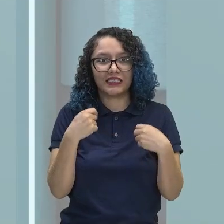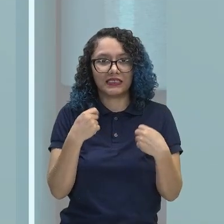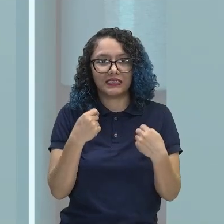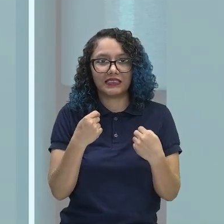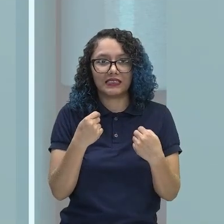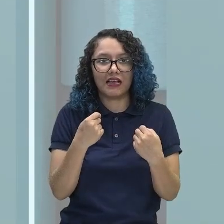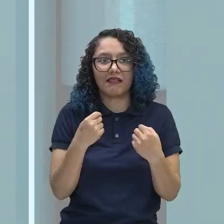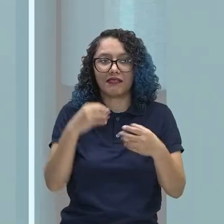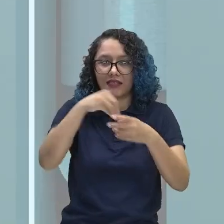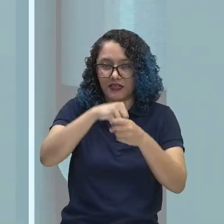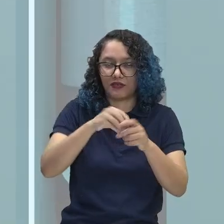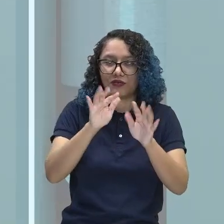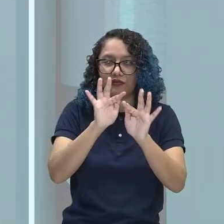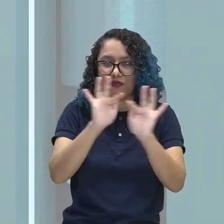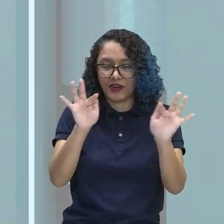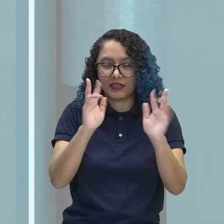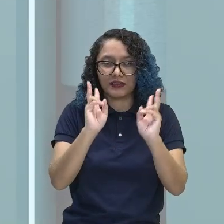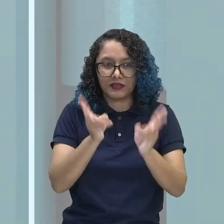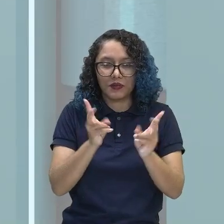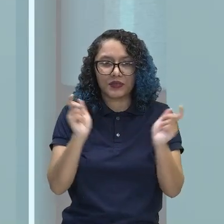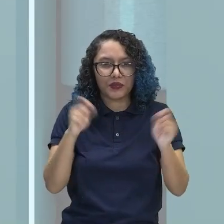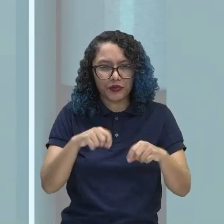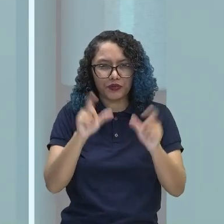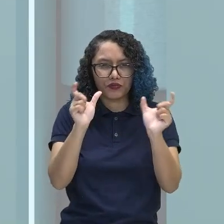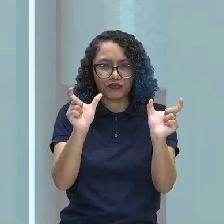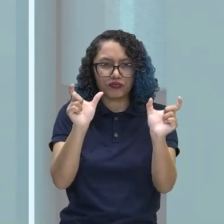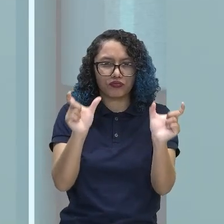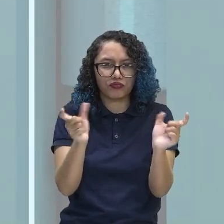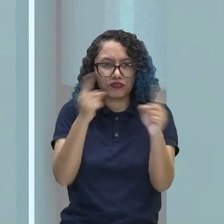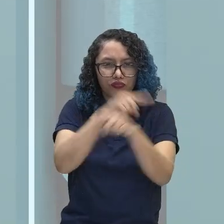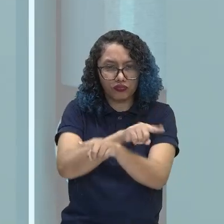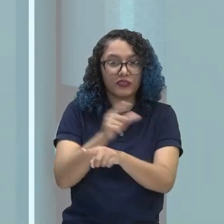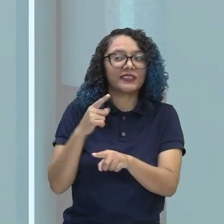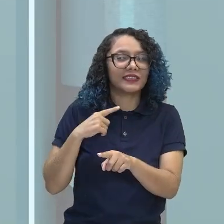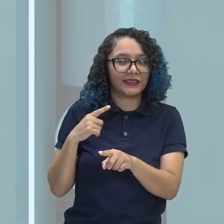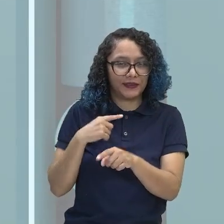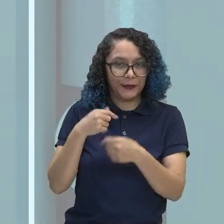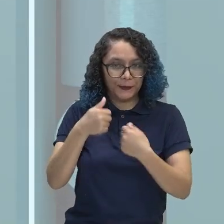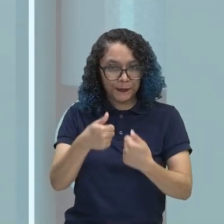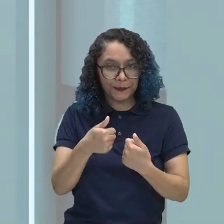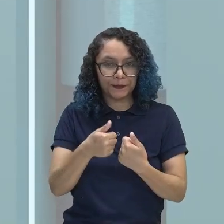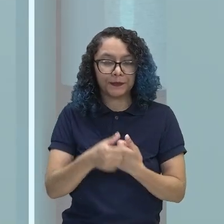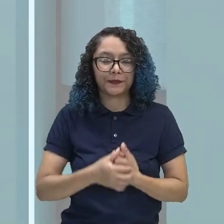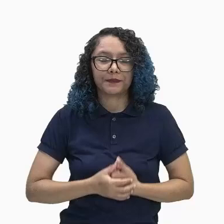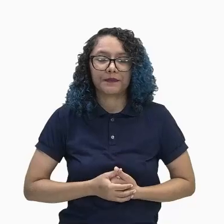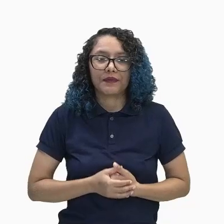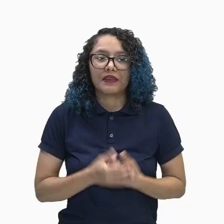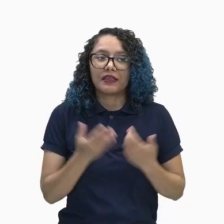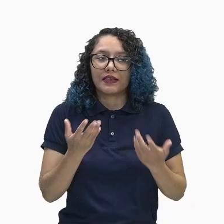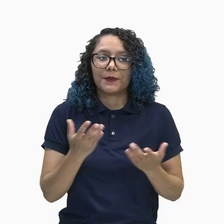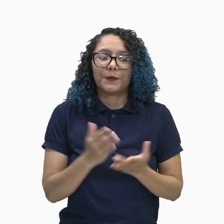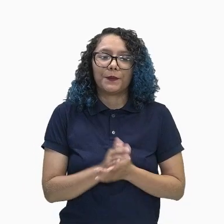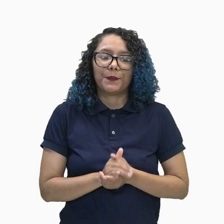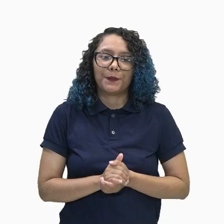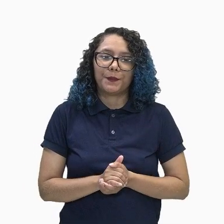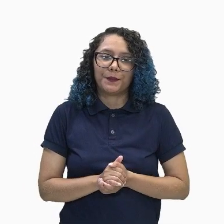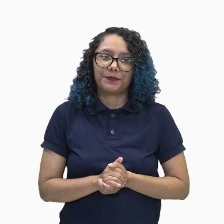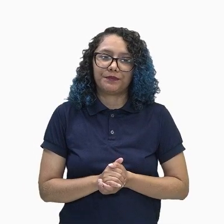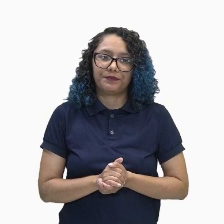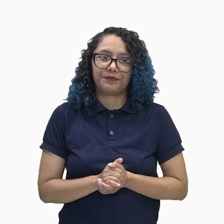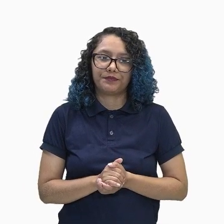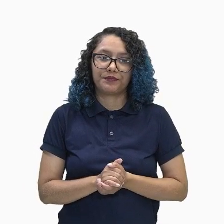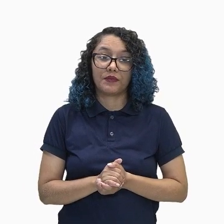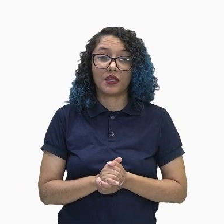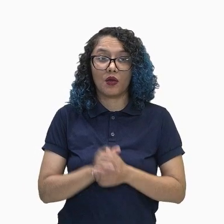frase para dar esse sentido contrário a isso, sentido oposto, tá? Então, a luz e a